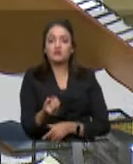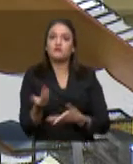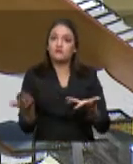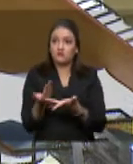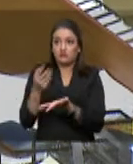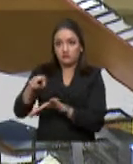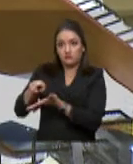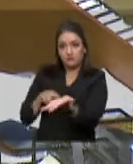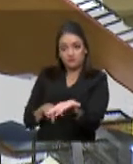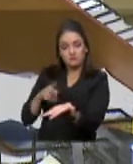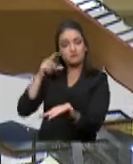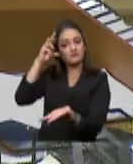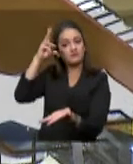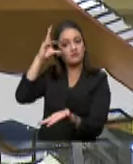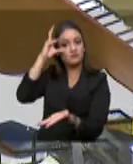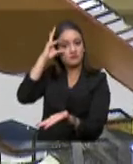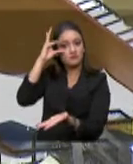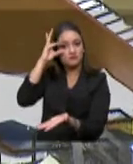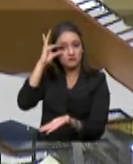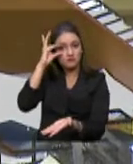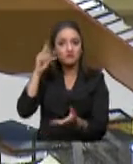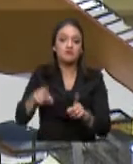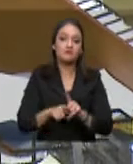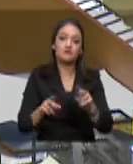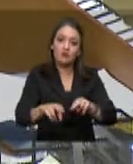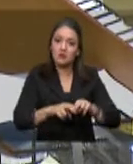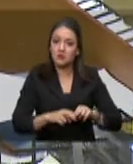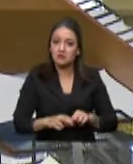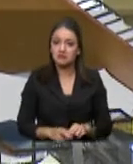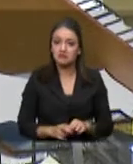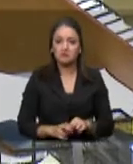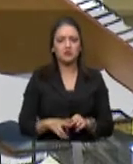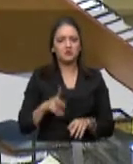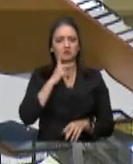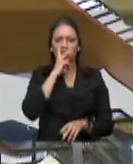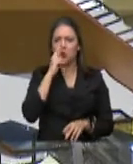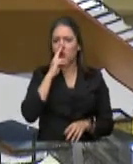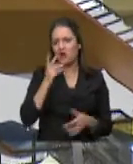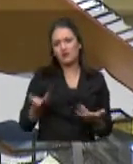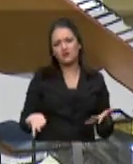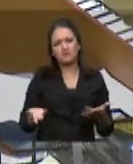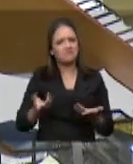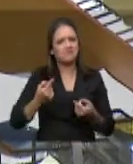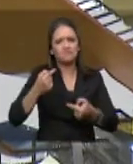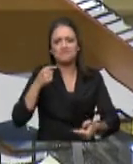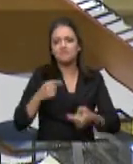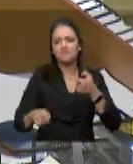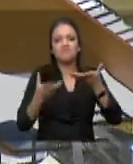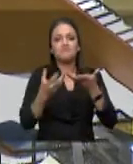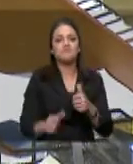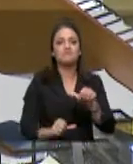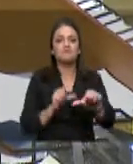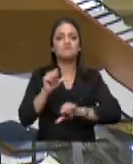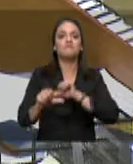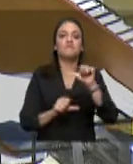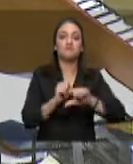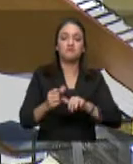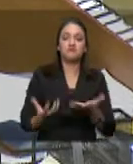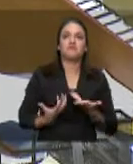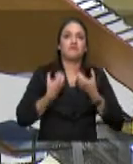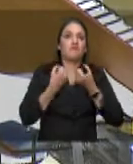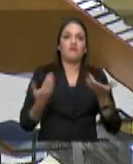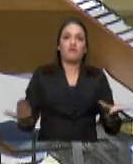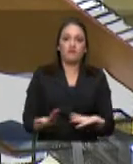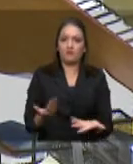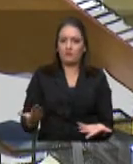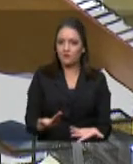Mendonça. E, também por esse motivo, não me parece conveniente, data vênia, aceitar a mudança superveniente do objeto da